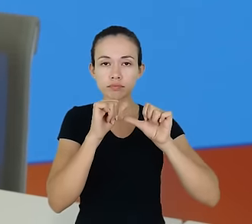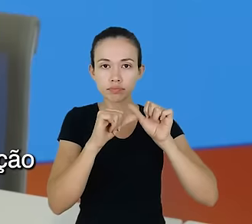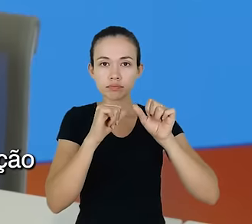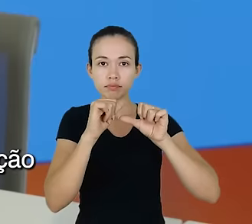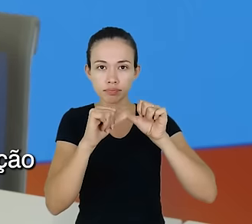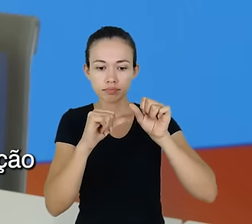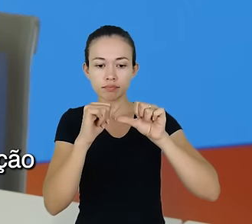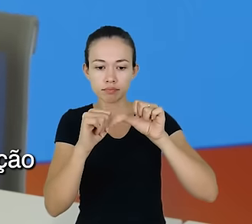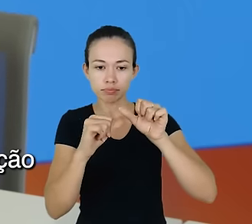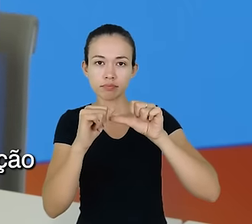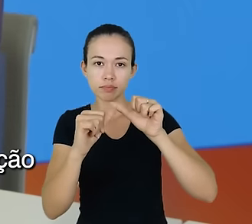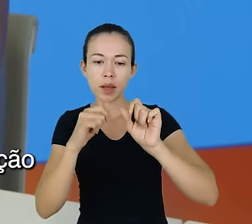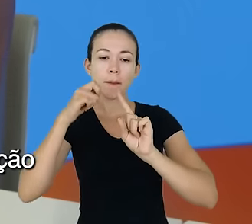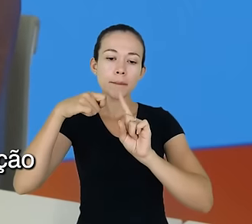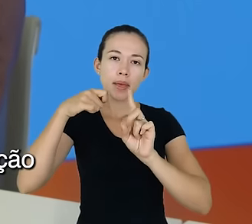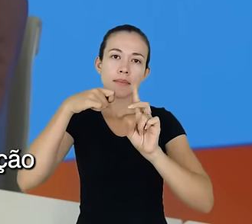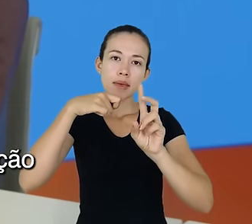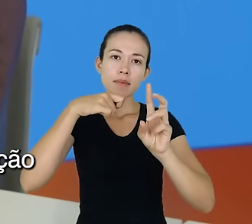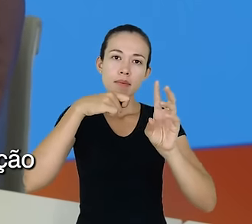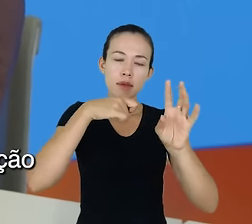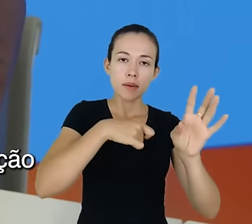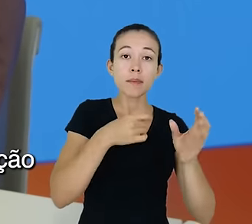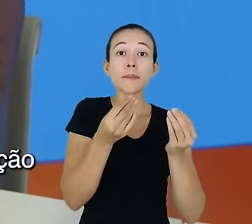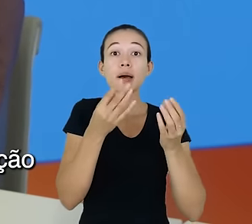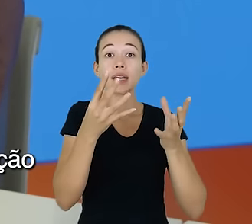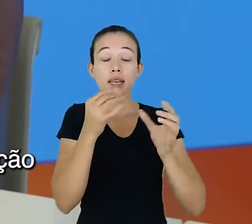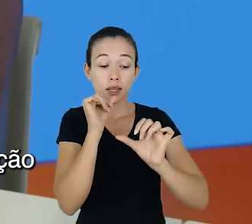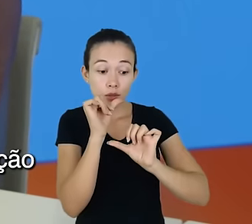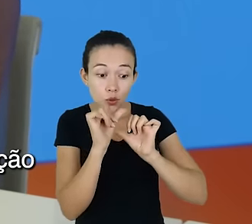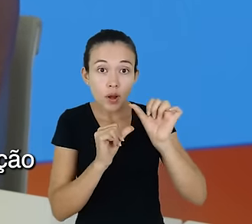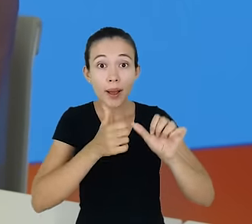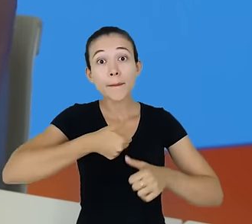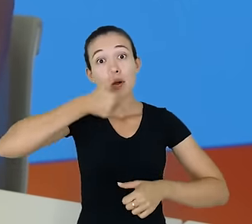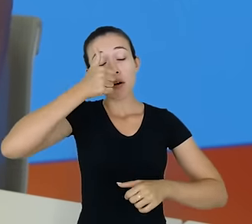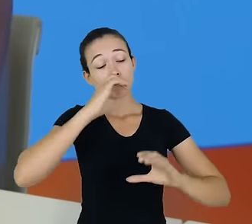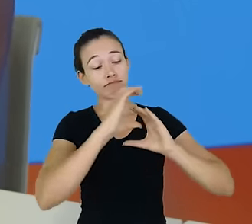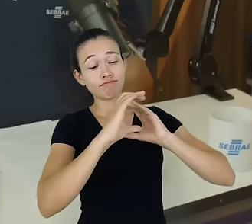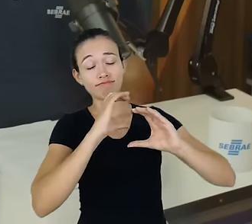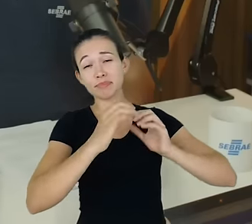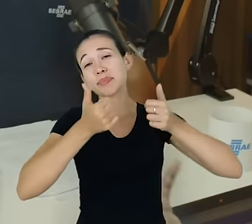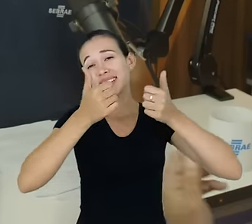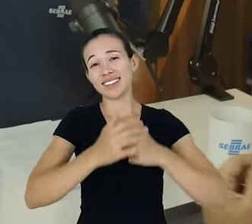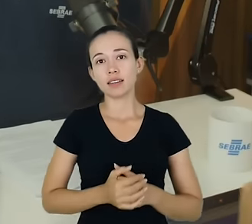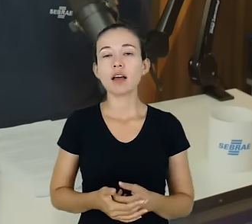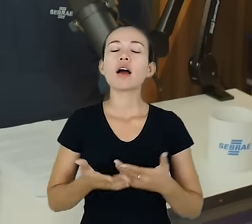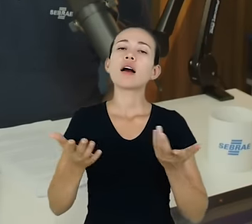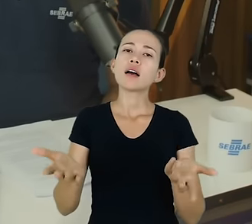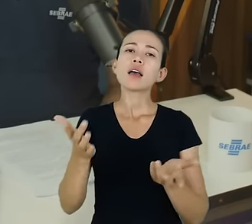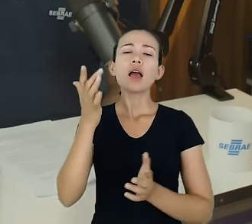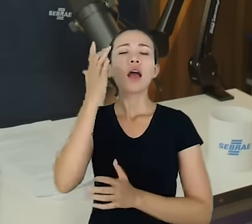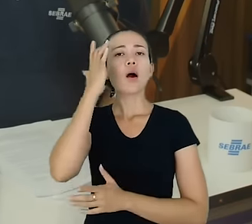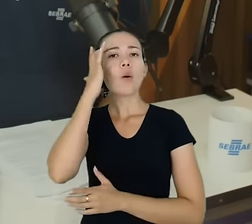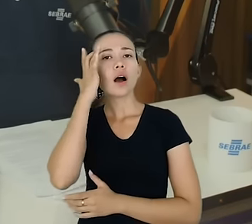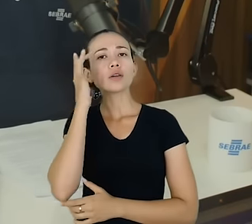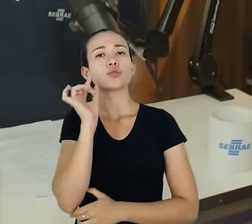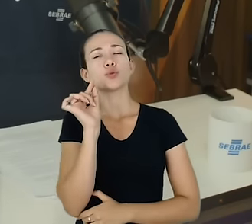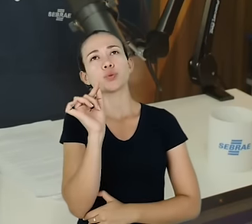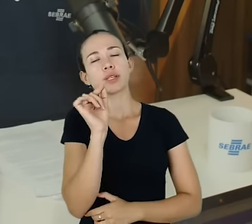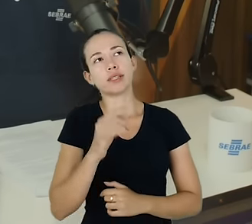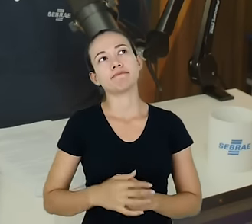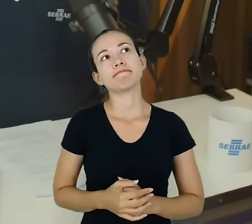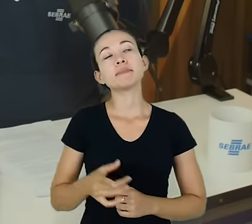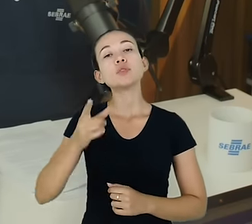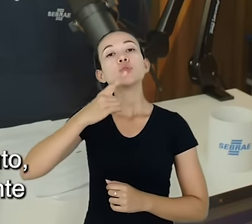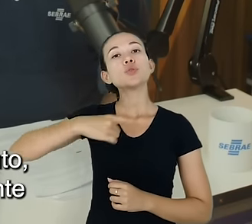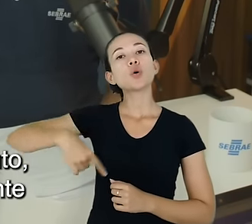mês então eles estão trabalhando nessa situação para melhorar essa comunicação eu acho que a ideia é eh com a nossa vivência do